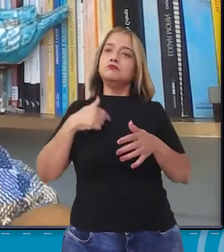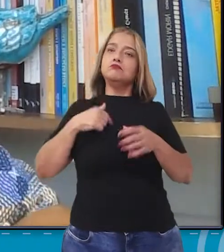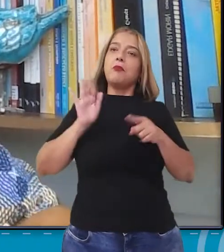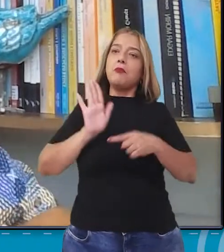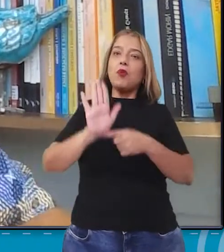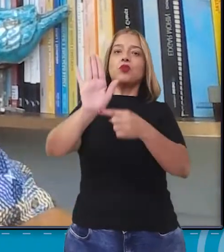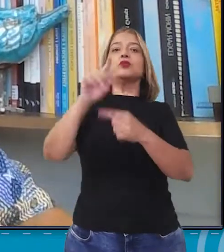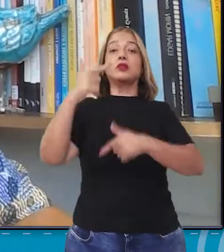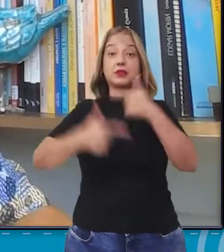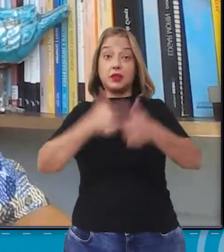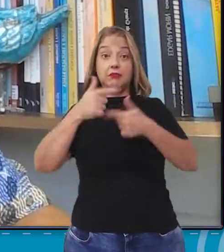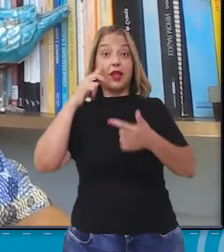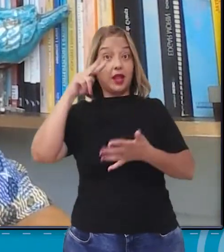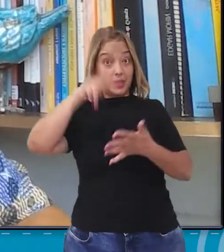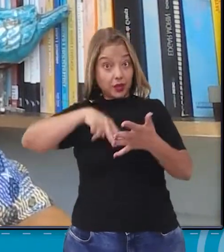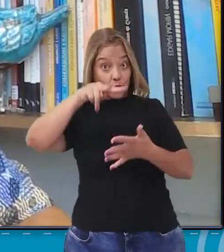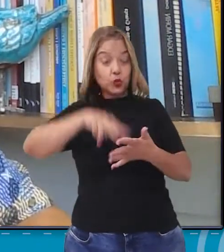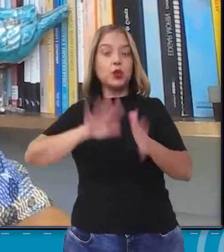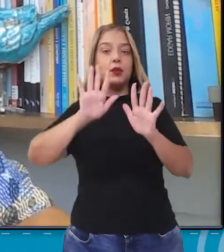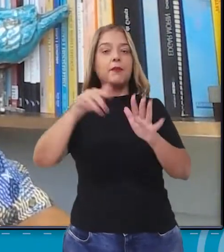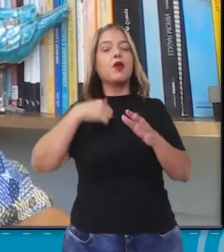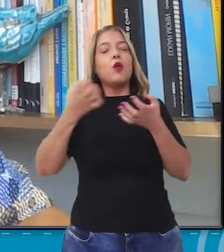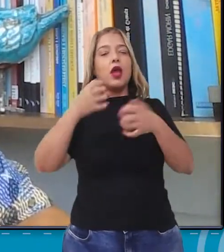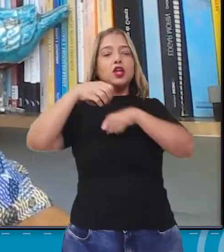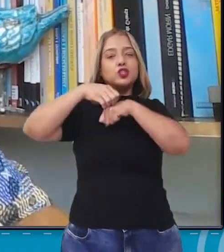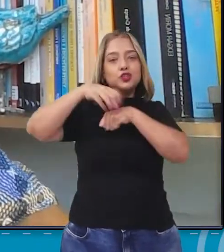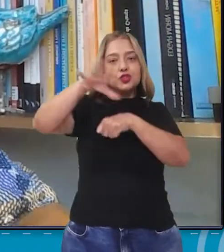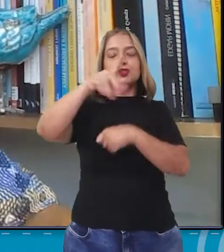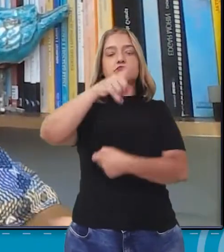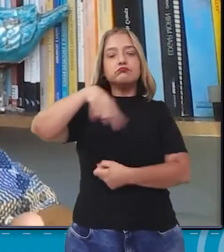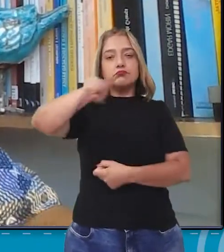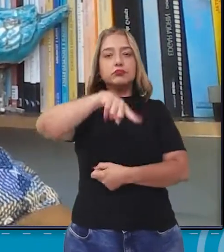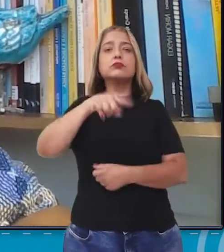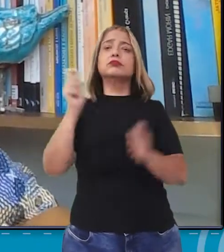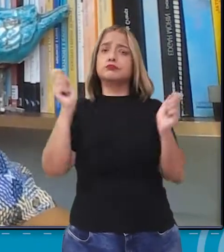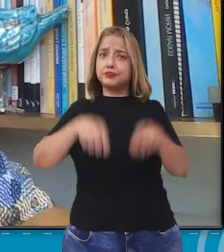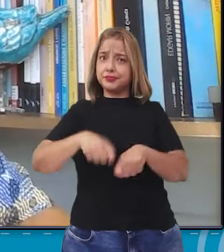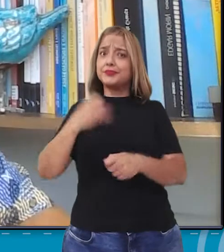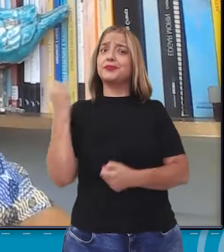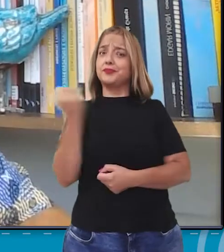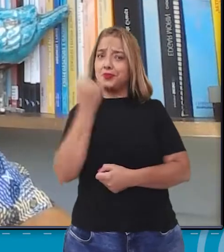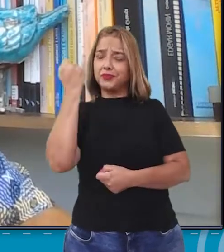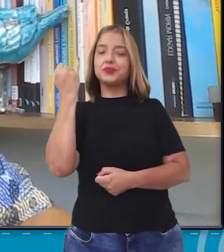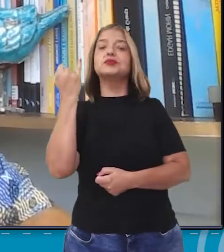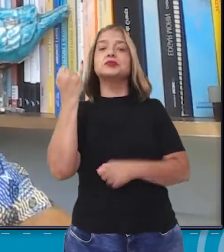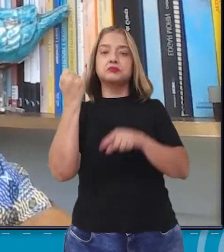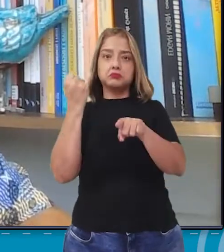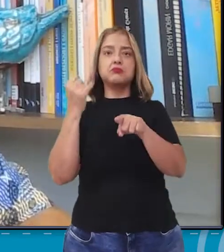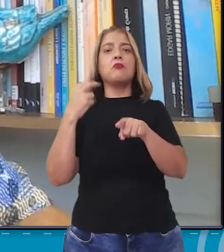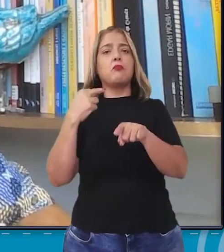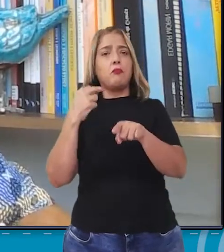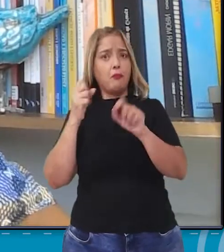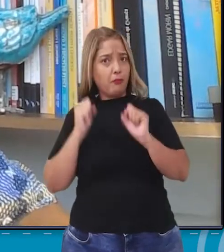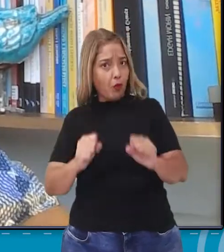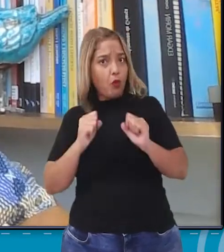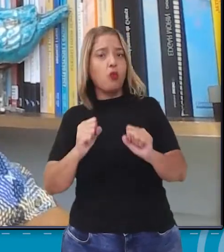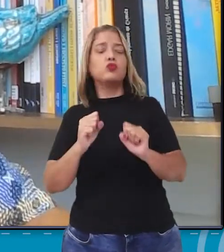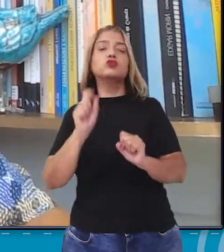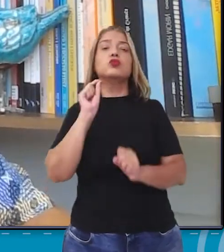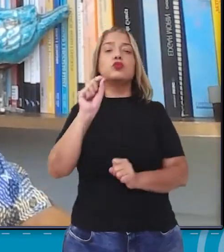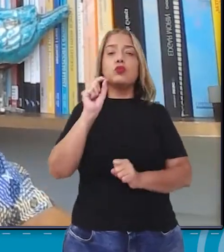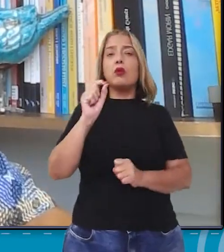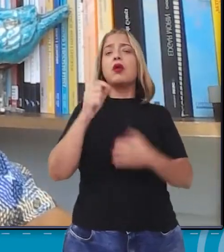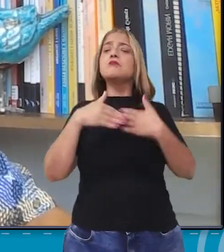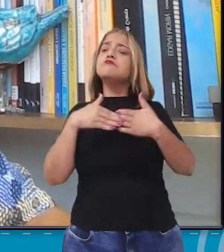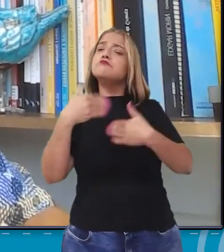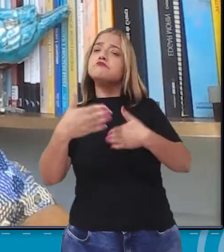o trabalho de leitura e gostaria de deixar algumas dicas aqui que eu acho que valem muito para que vocês possam também cada vez